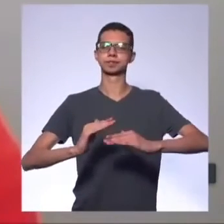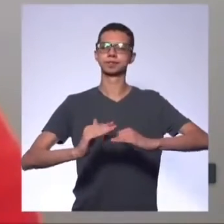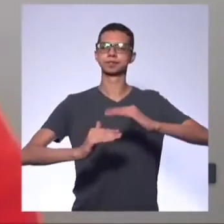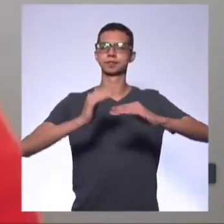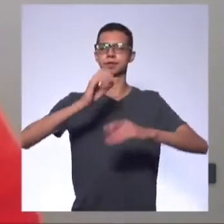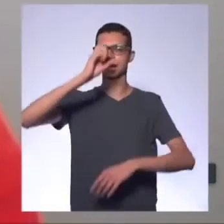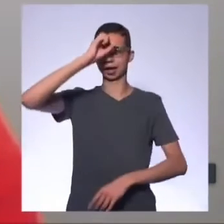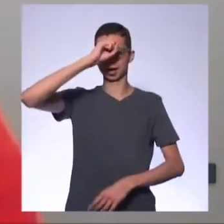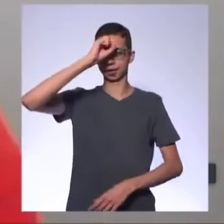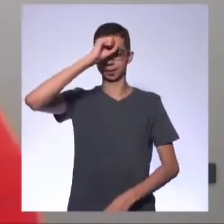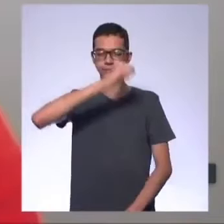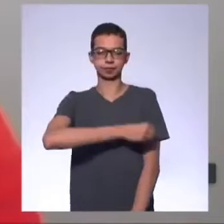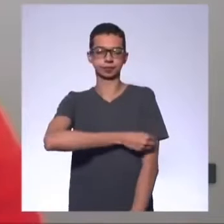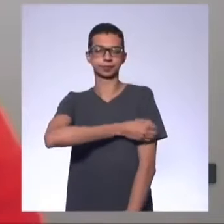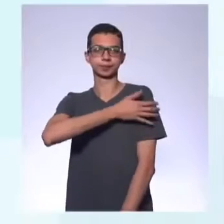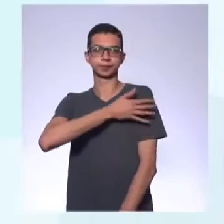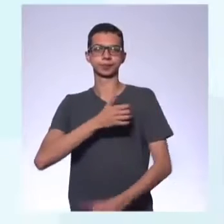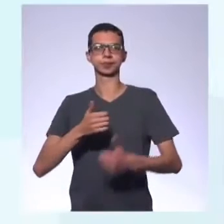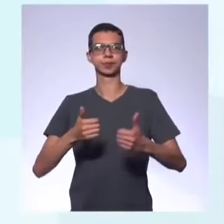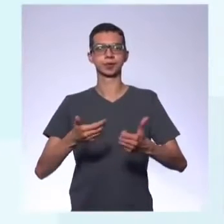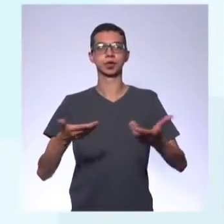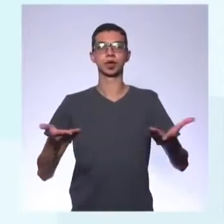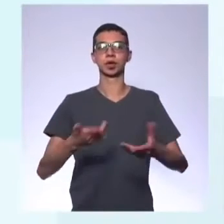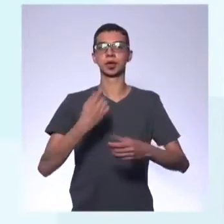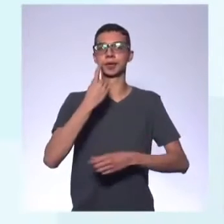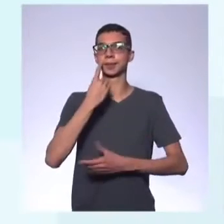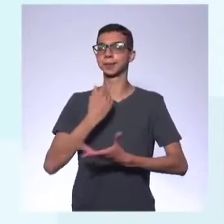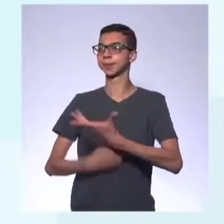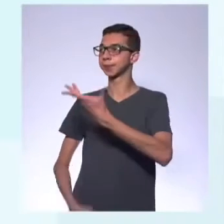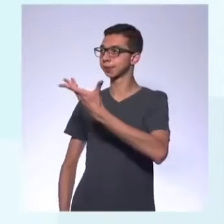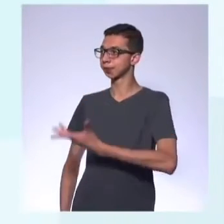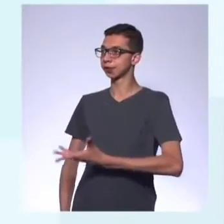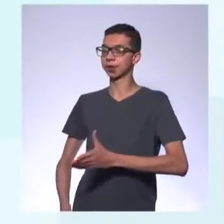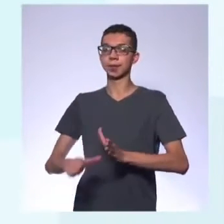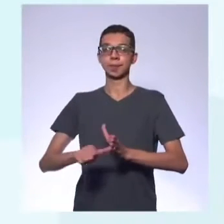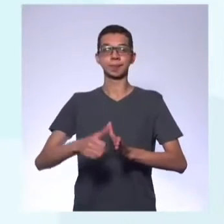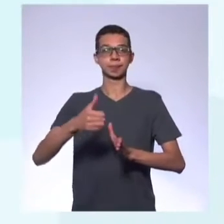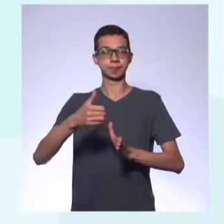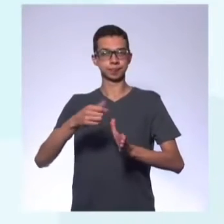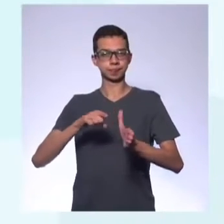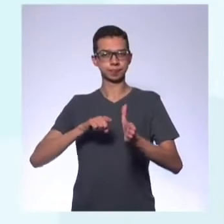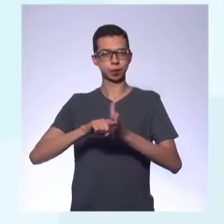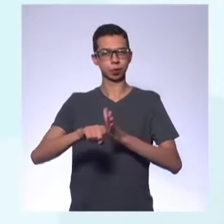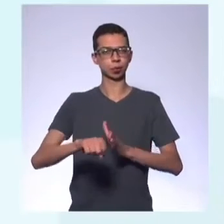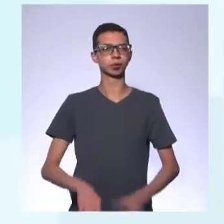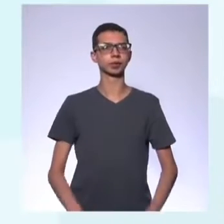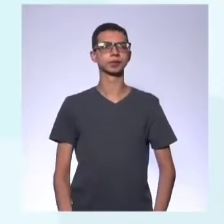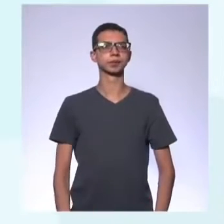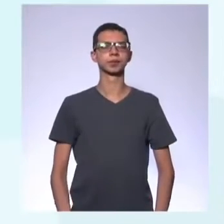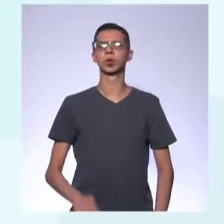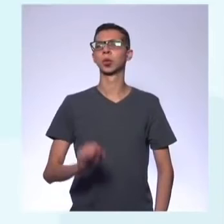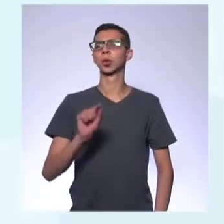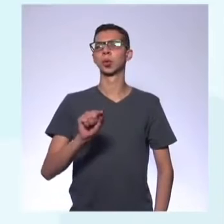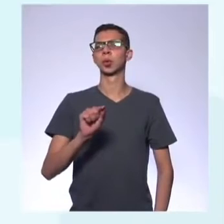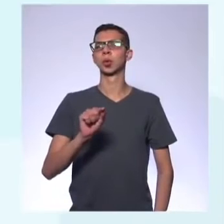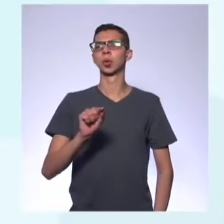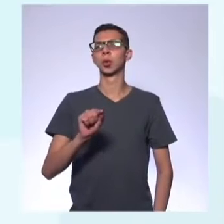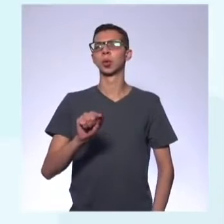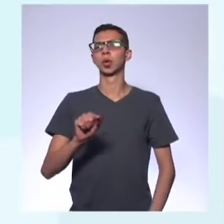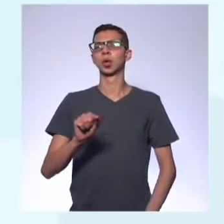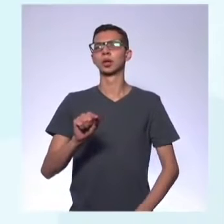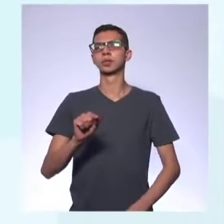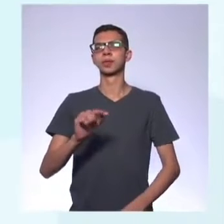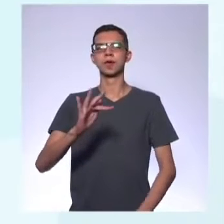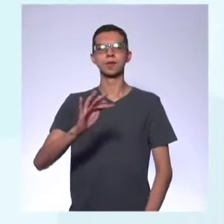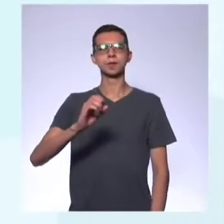fundamental. Então, vamos lá. Sondagem. Primeira questão. O que são fontes de energia? Segunda